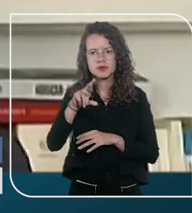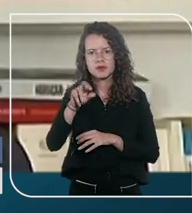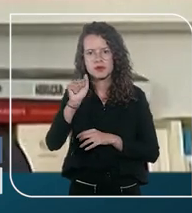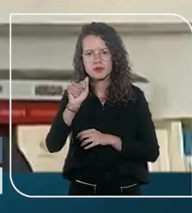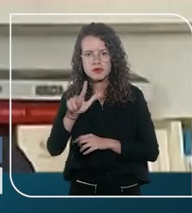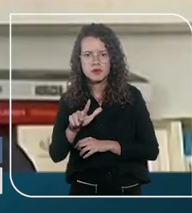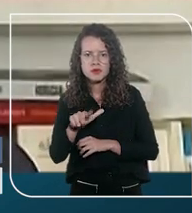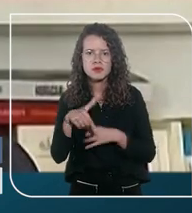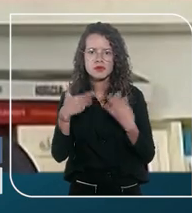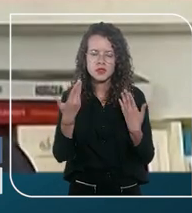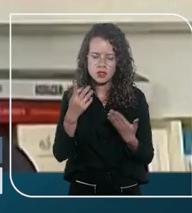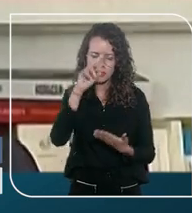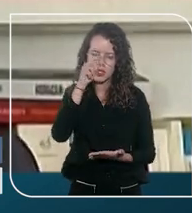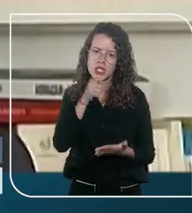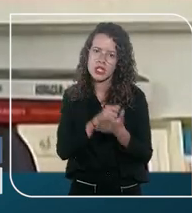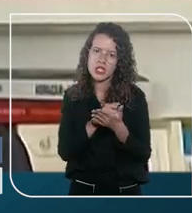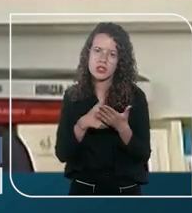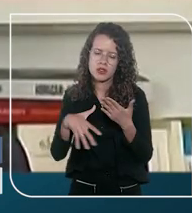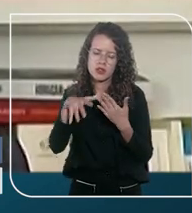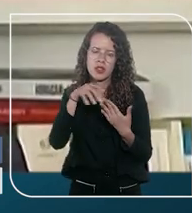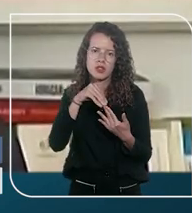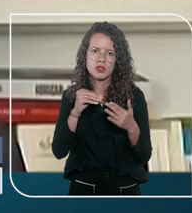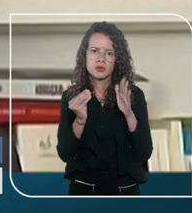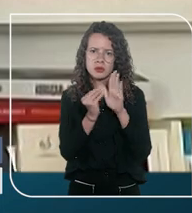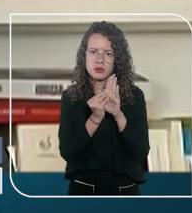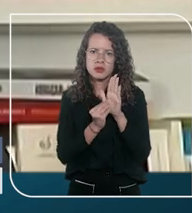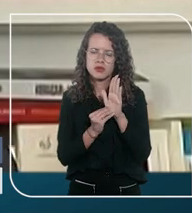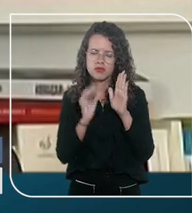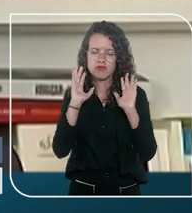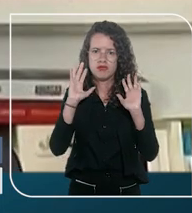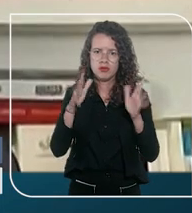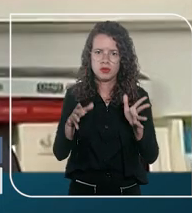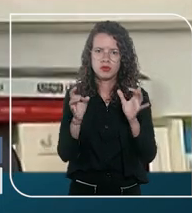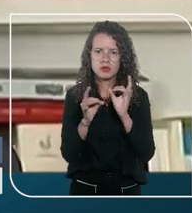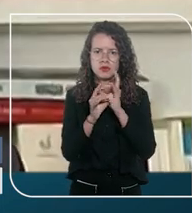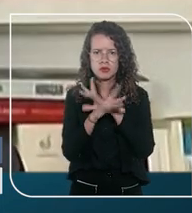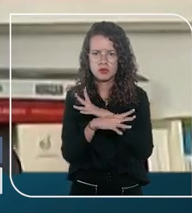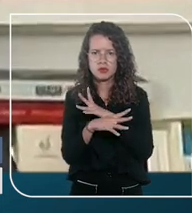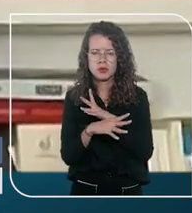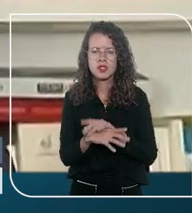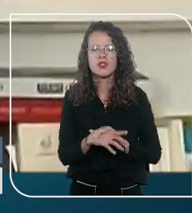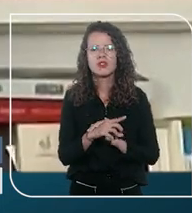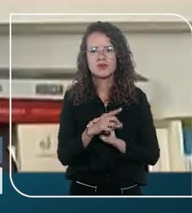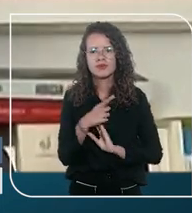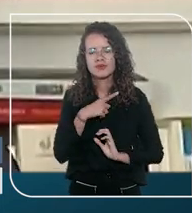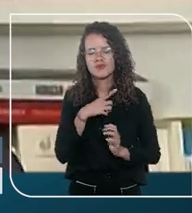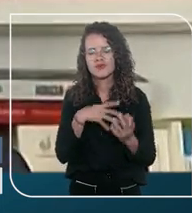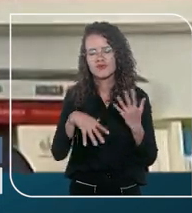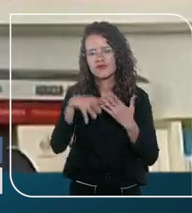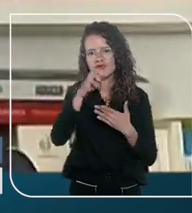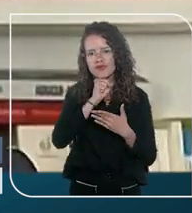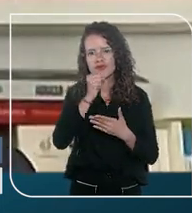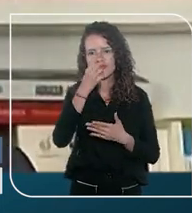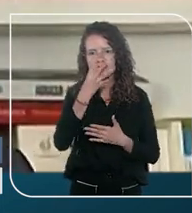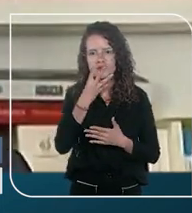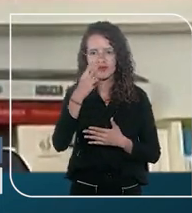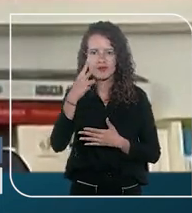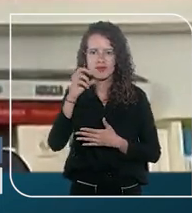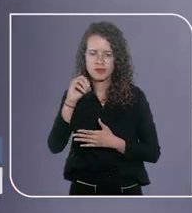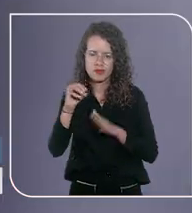Então, esse posicionamento já é consolidado, inclusive tão consolidado que encontra-se presente na súmula 420 do